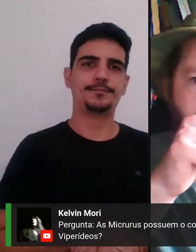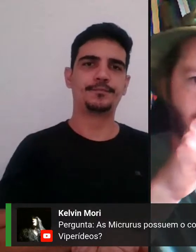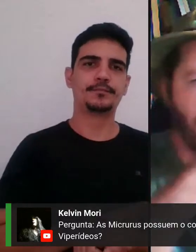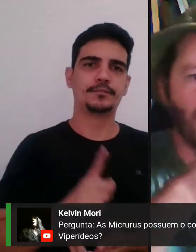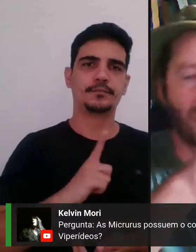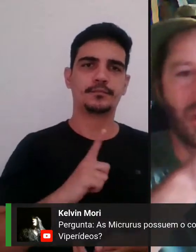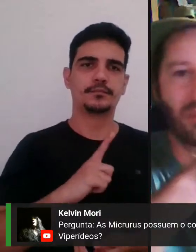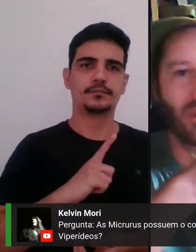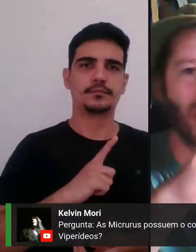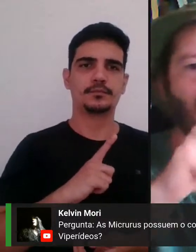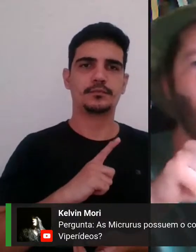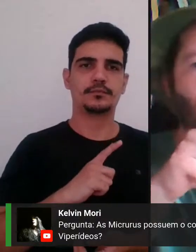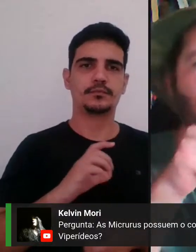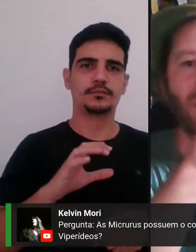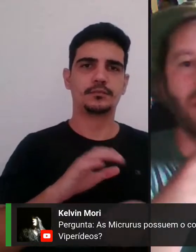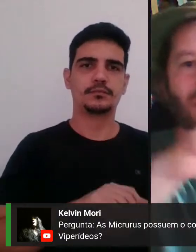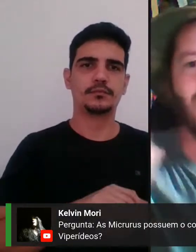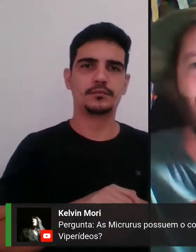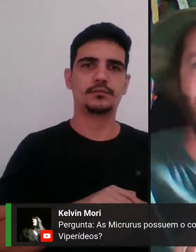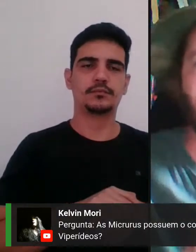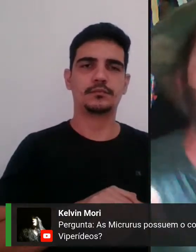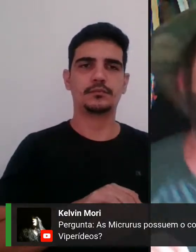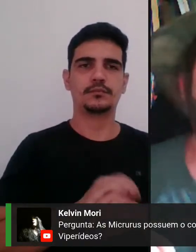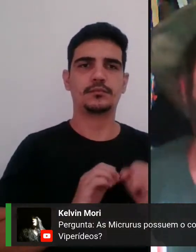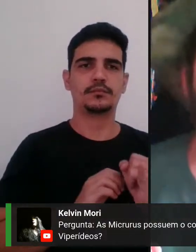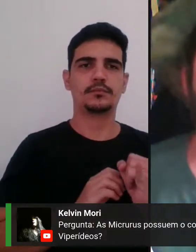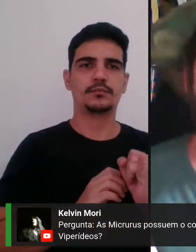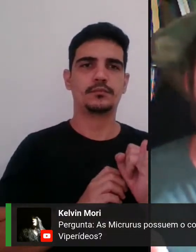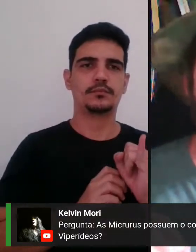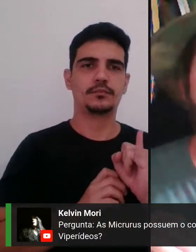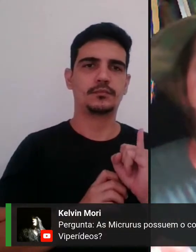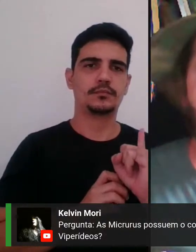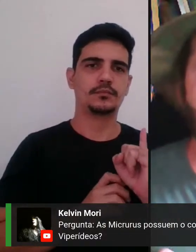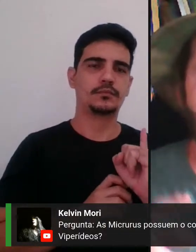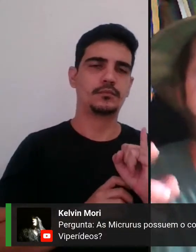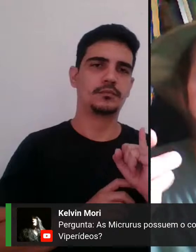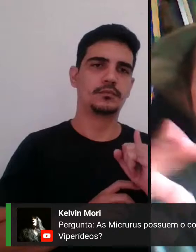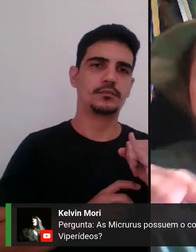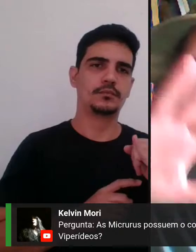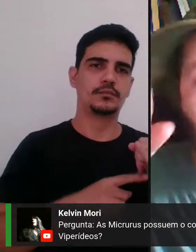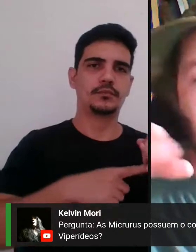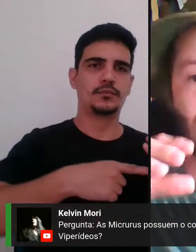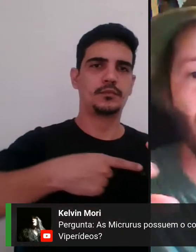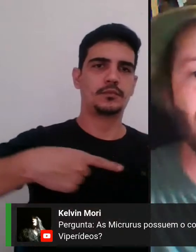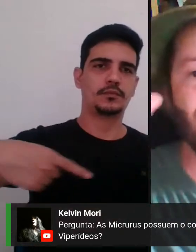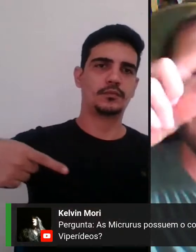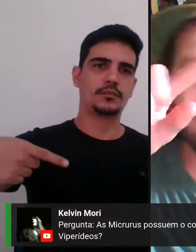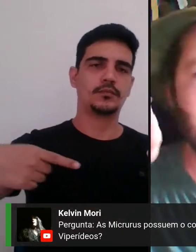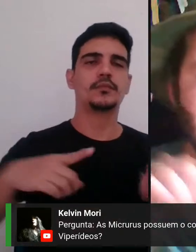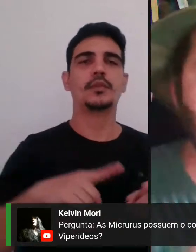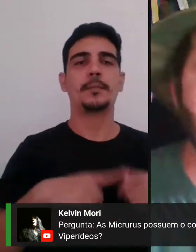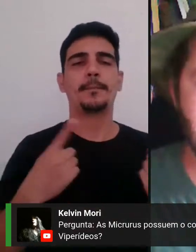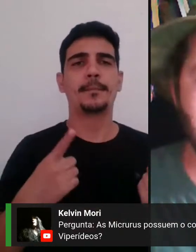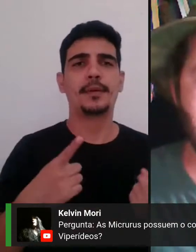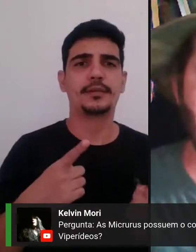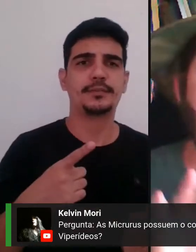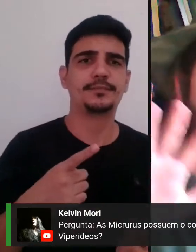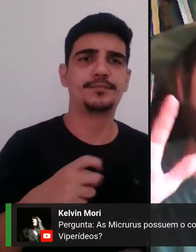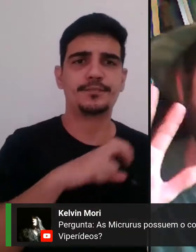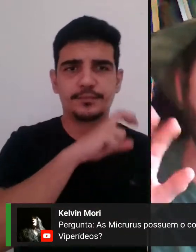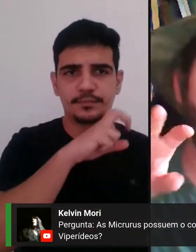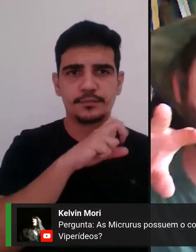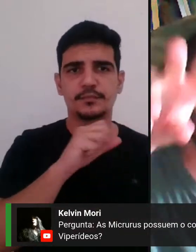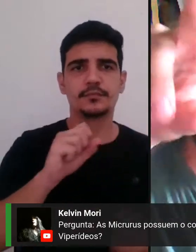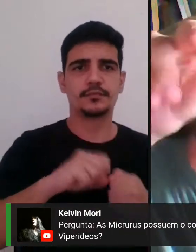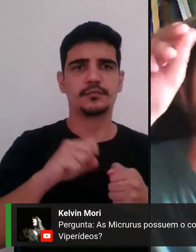predador, né? Um bicho, e tenta morder a cauda e ela consegue fugir. Mas quase todas as cobras fazem esse S, né,